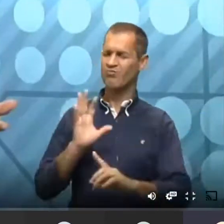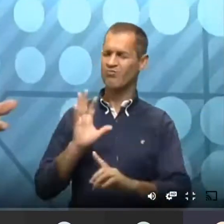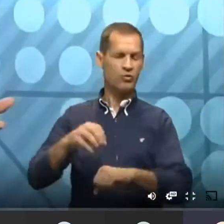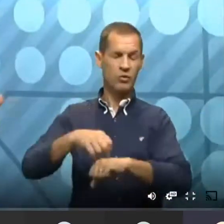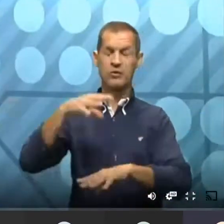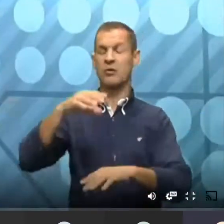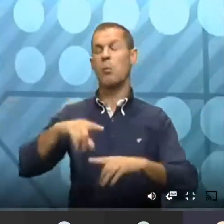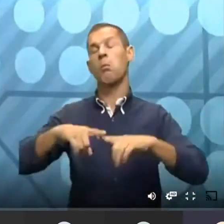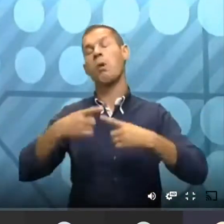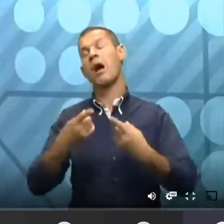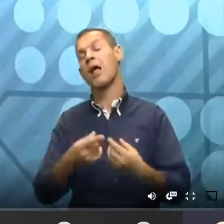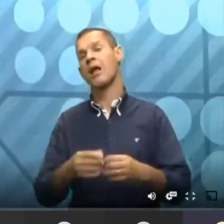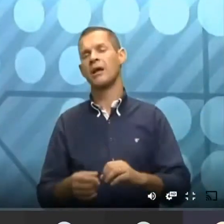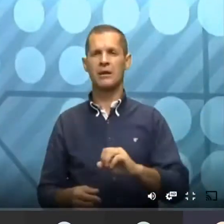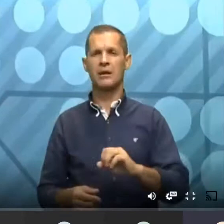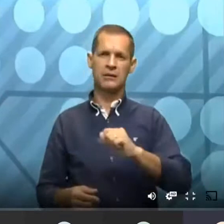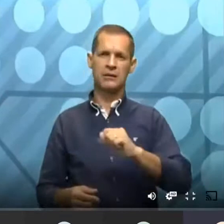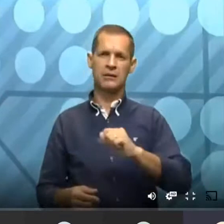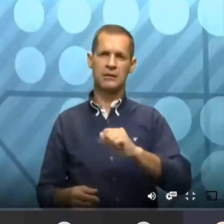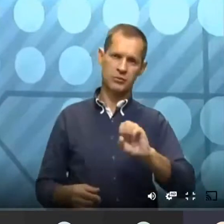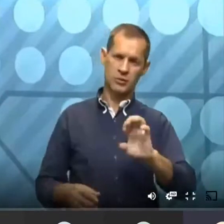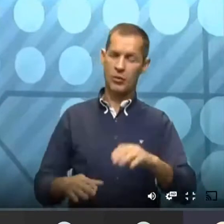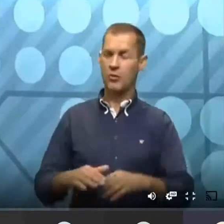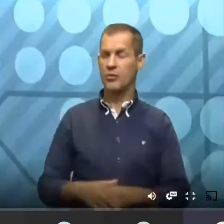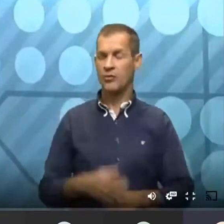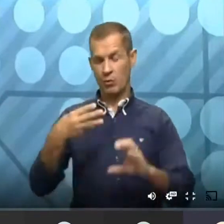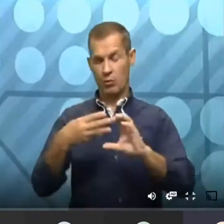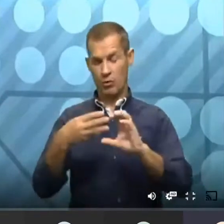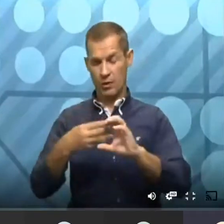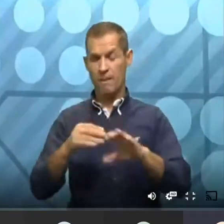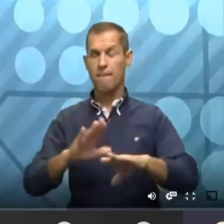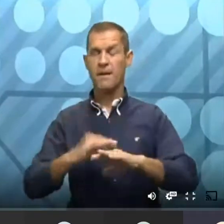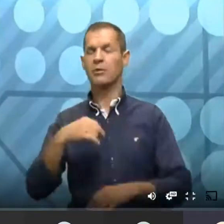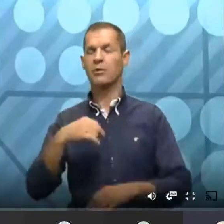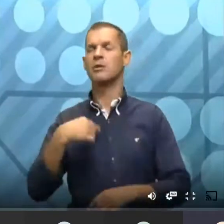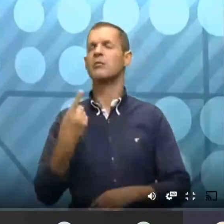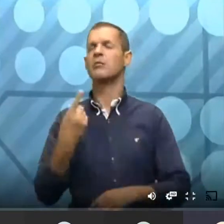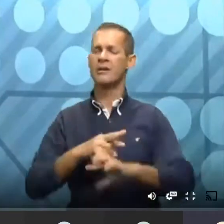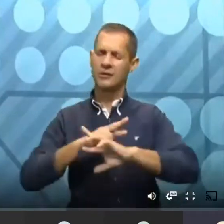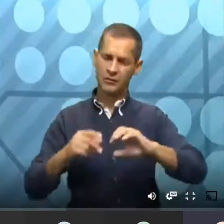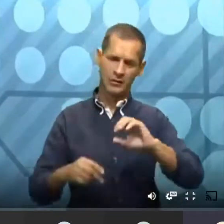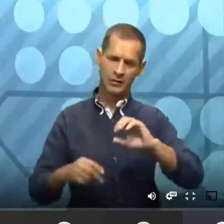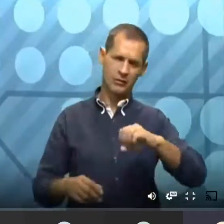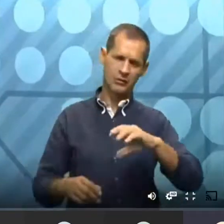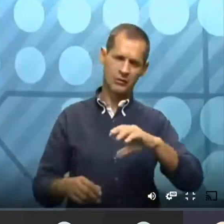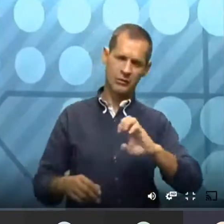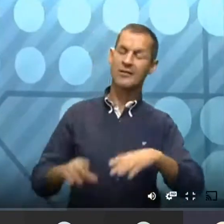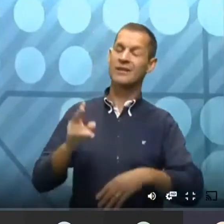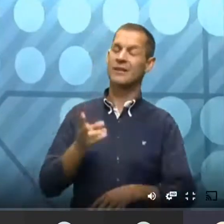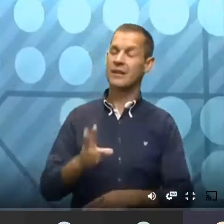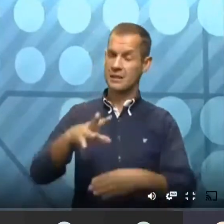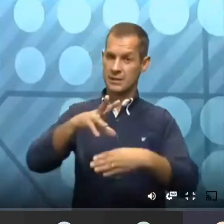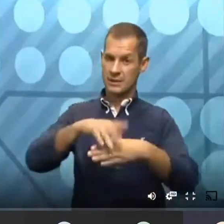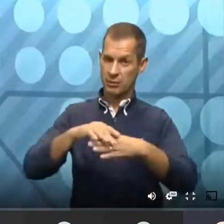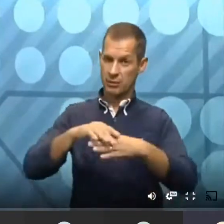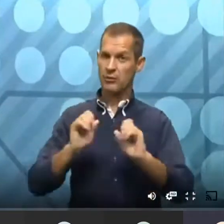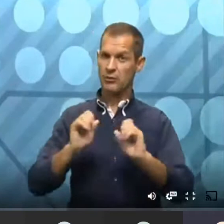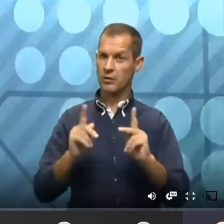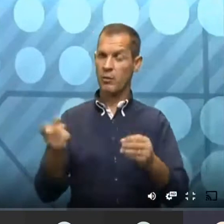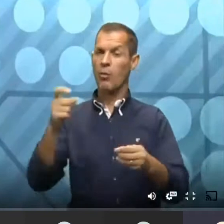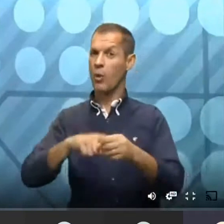causar inflamação. Então, a apoptose é uma morte celular muito mais interessante para nós do que a necrose, que, no caso, é sempre patológica,